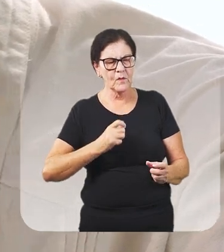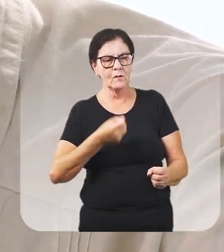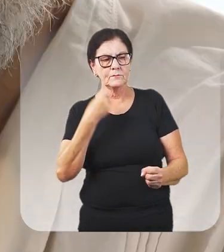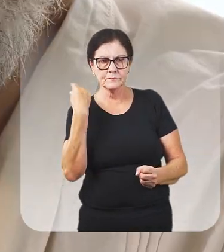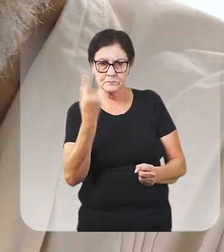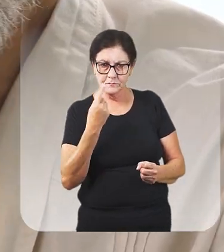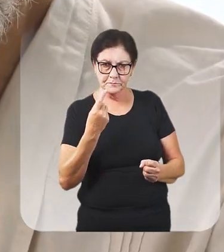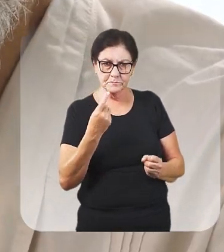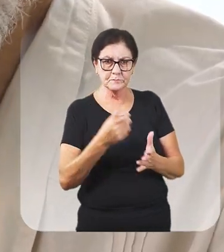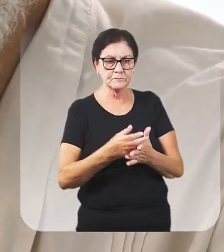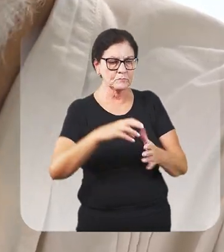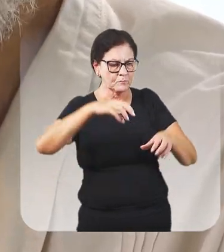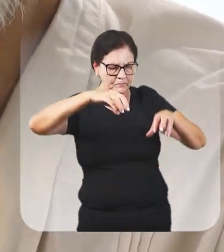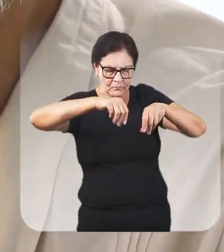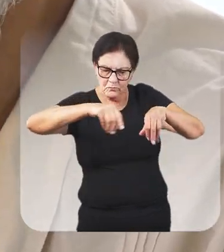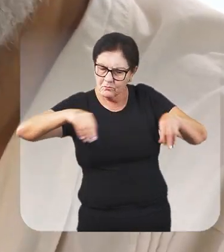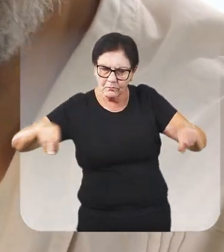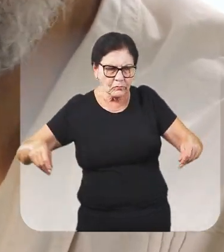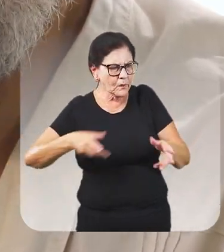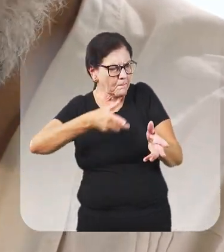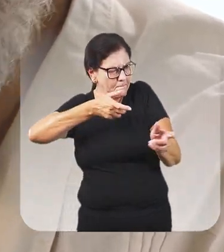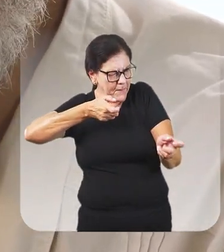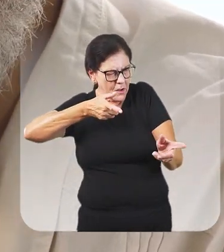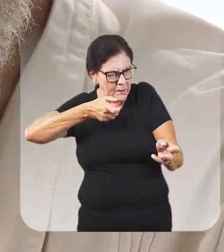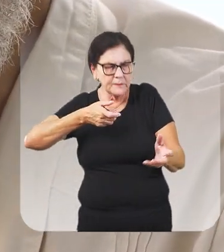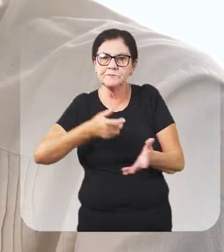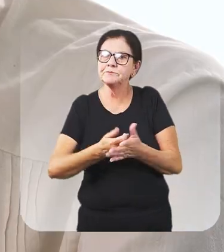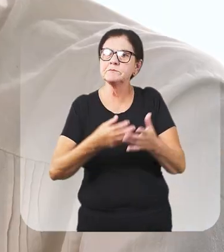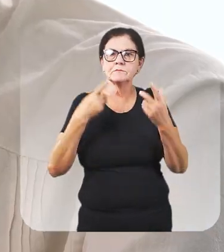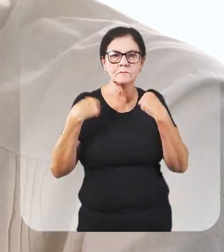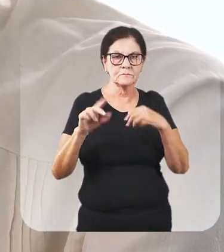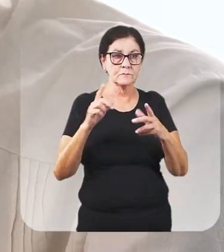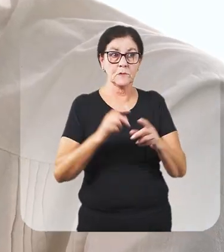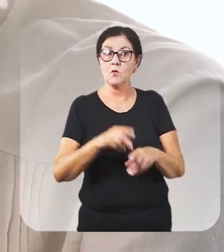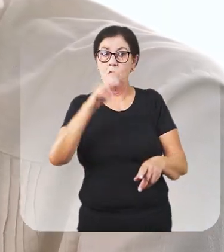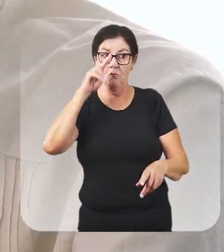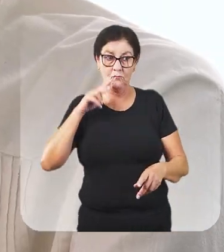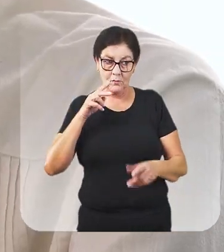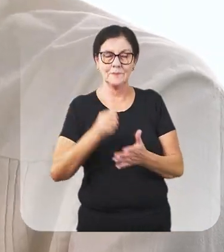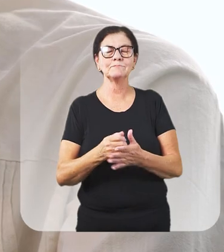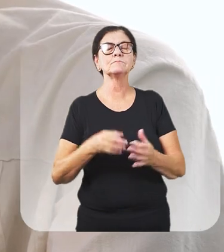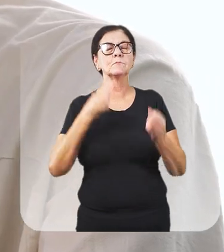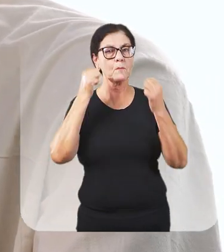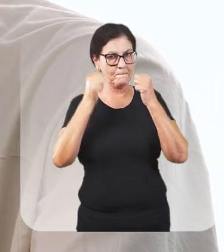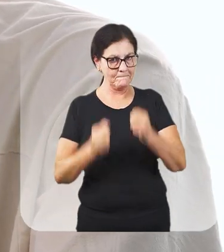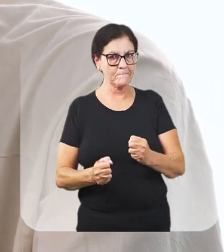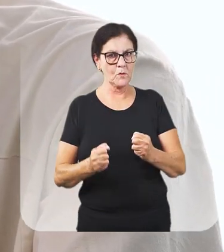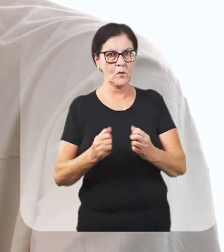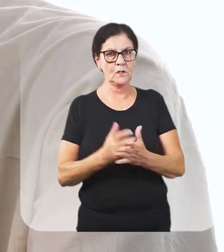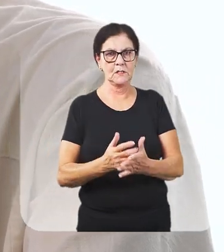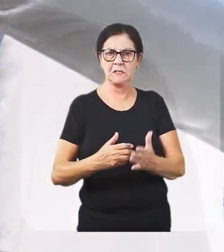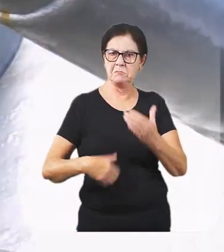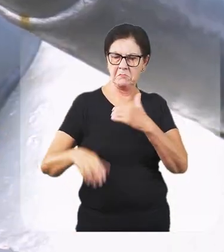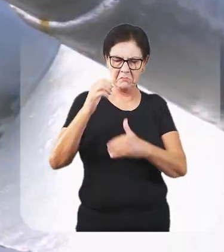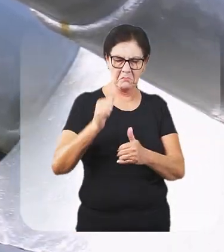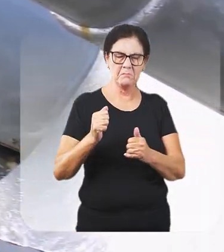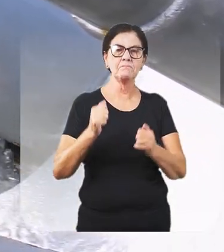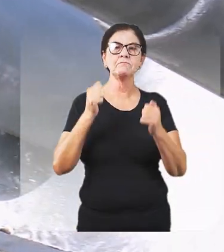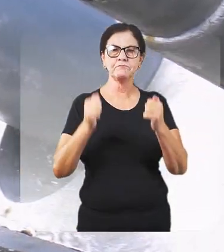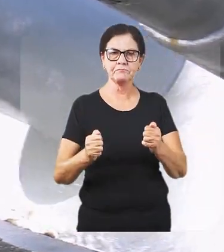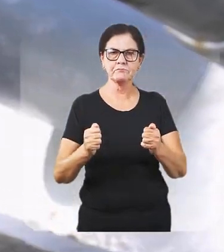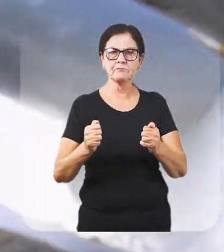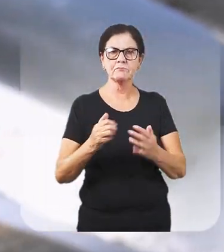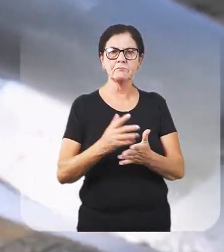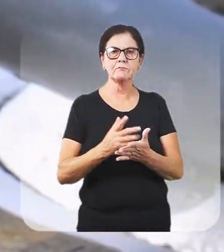por terra lá em Guaratiba e o pessoal vier por terra para cá, o forte tem que ter condições de se autossustentar e de se defender. Então ele